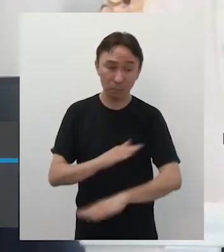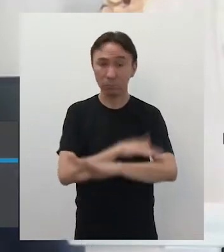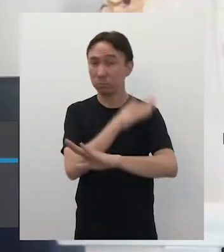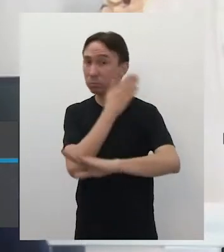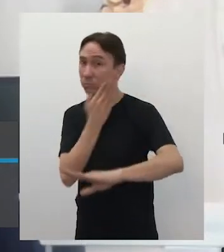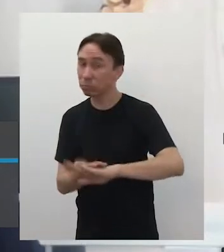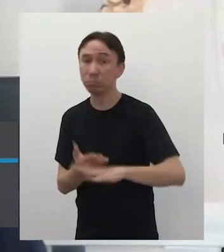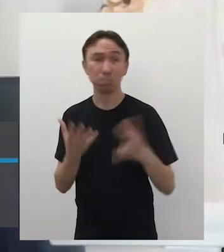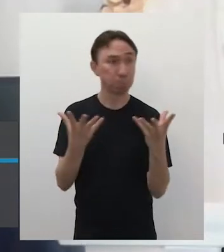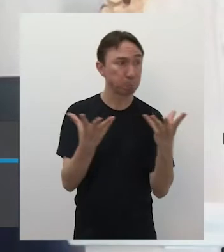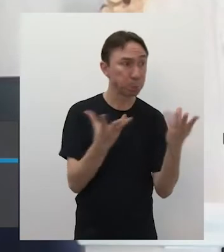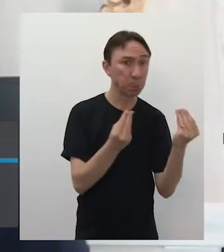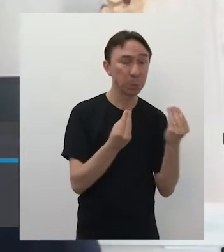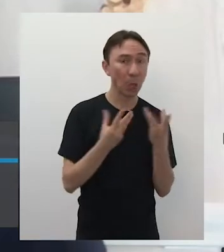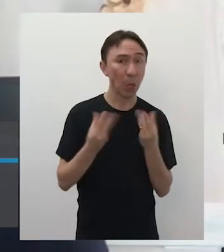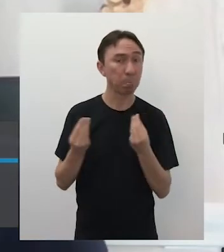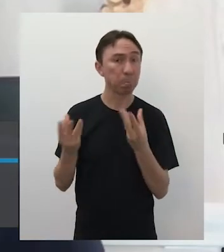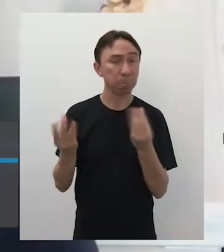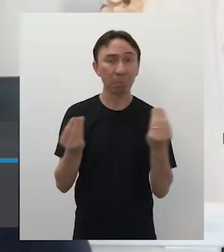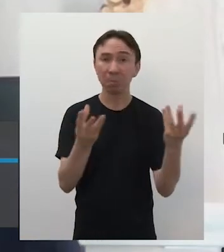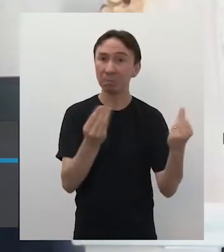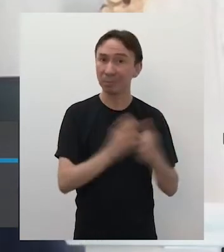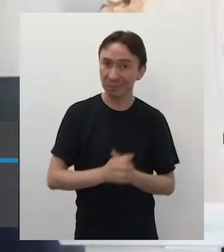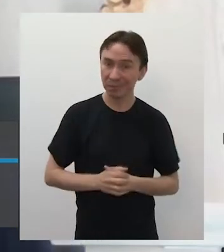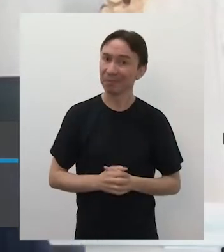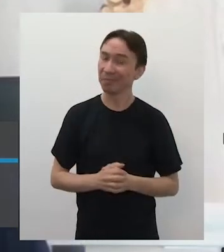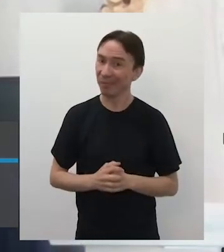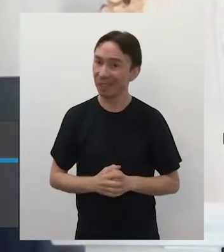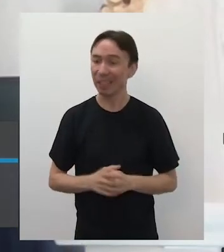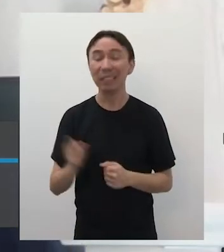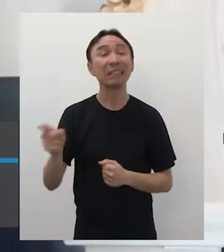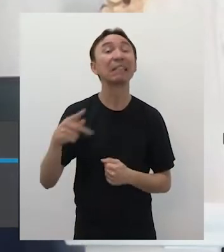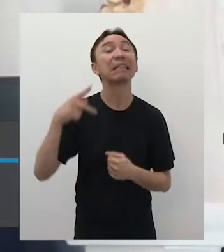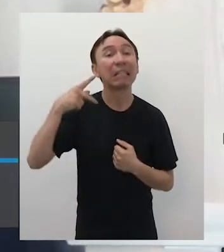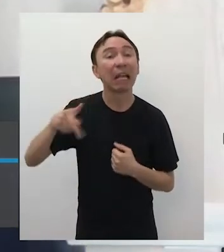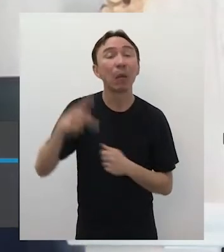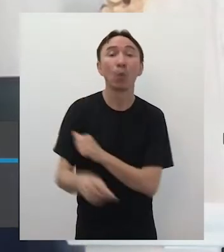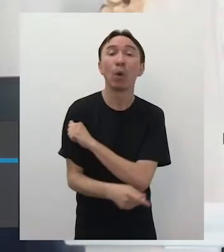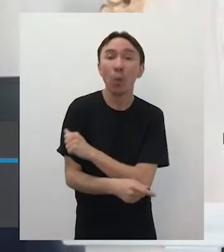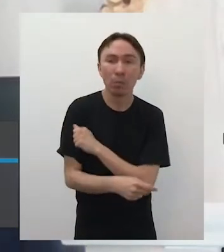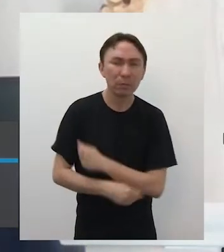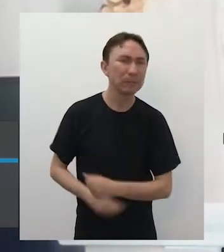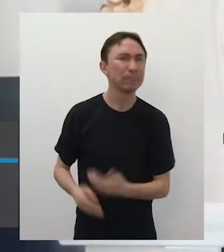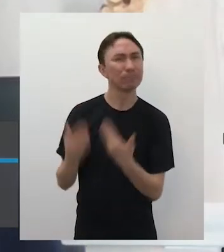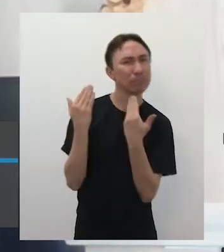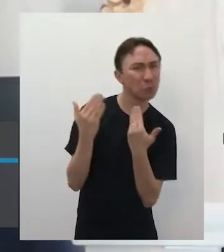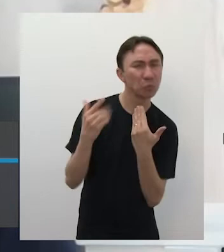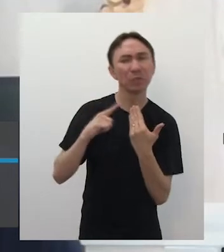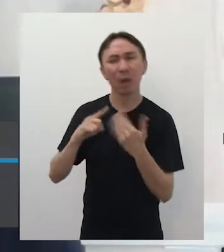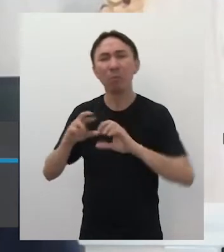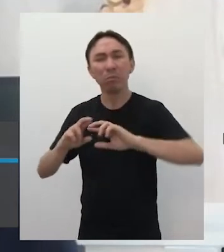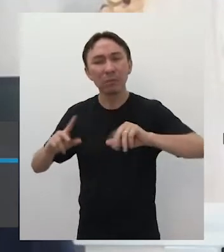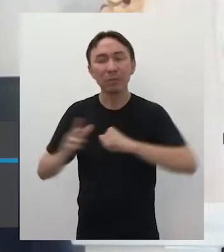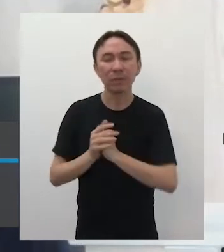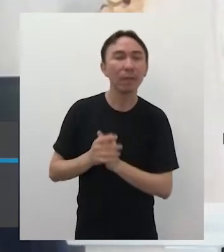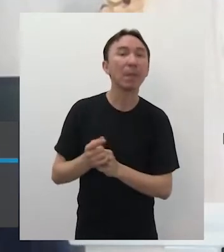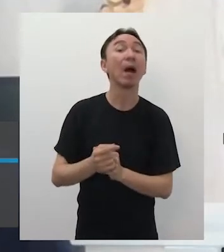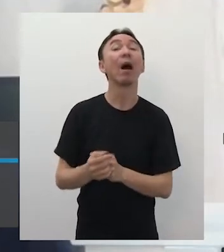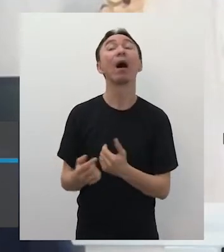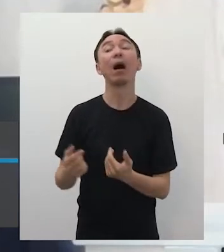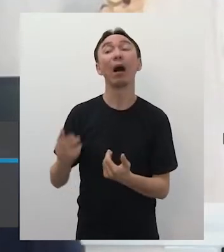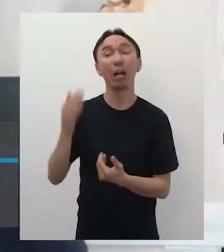aulas, porque eu percebo a ortografia para depois trabalhar com eles. Então, é uma rotina muito